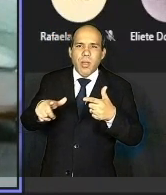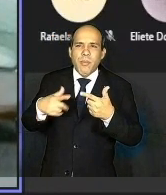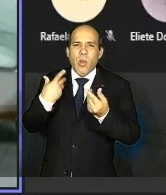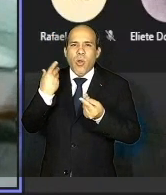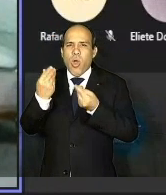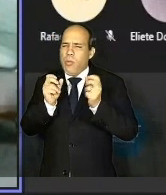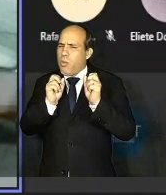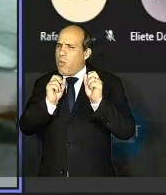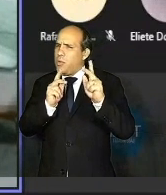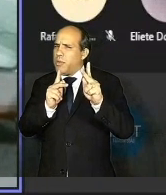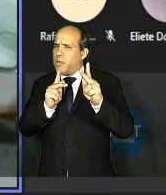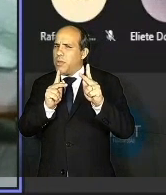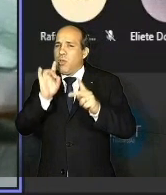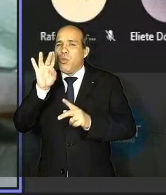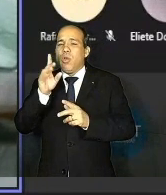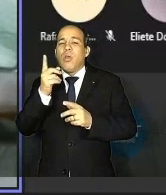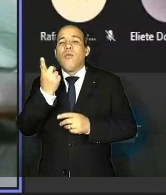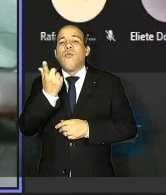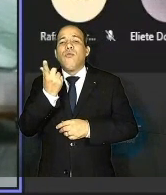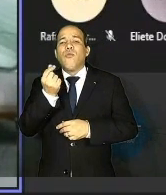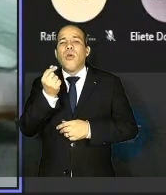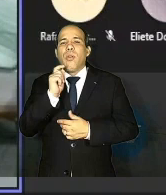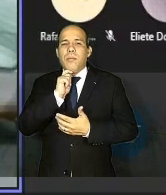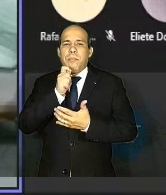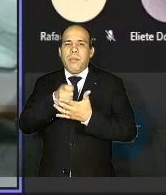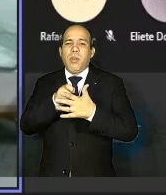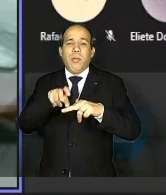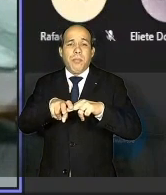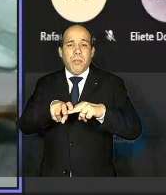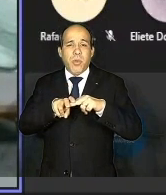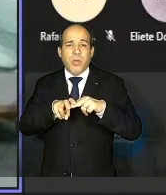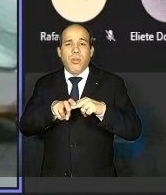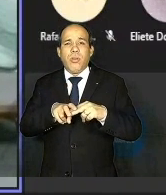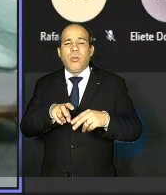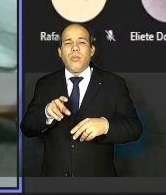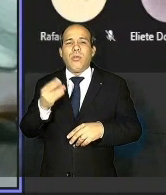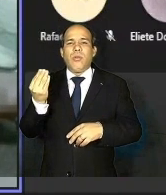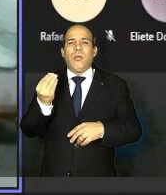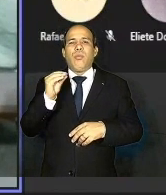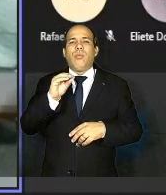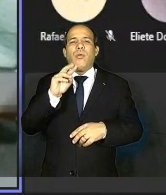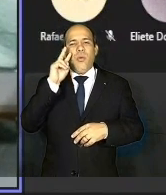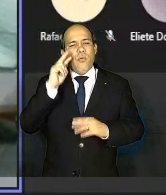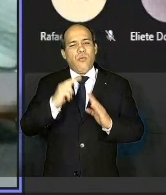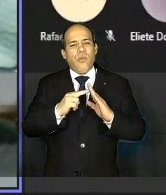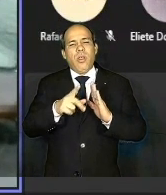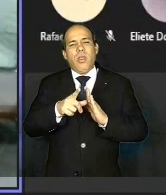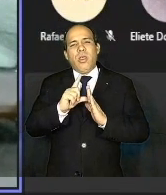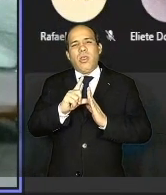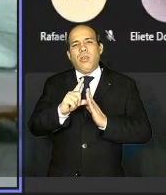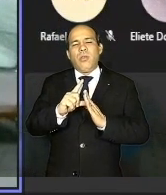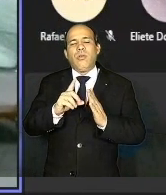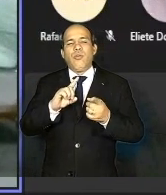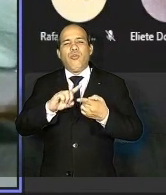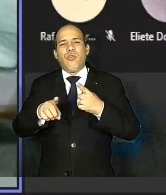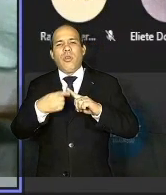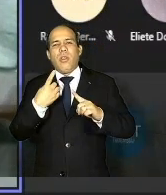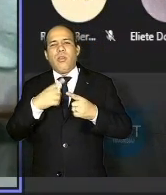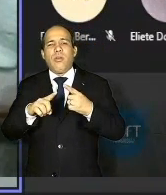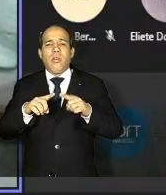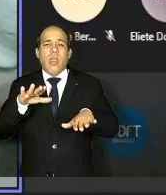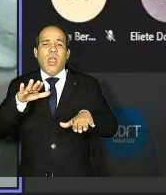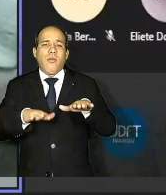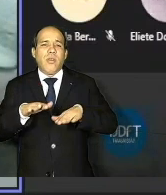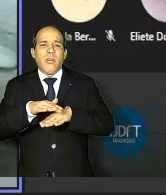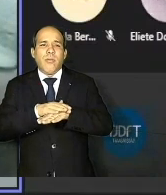ao mérito, preliminares, mérito, tudo ok, né? Só a valoração que... Por isso até que eu trago, porque viu no